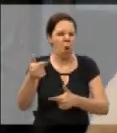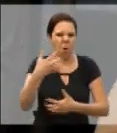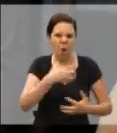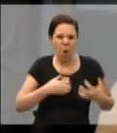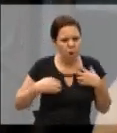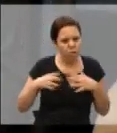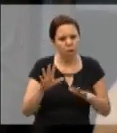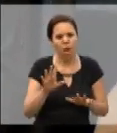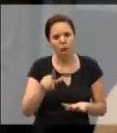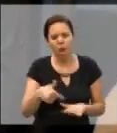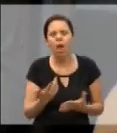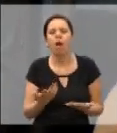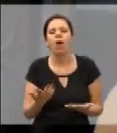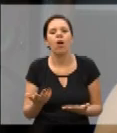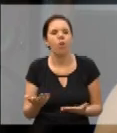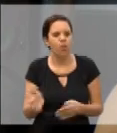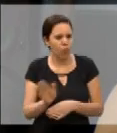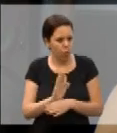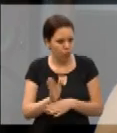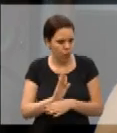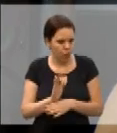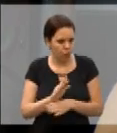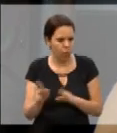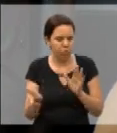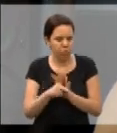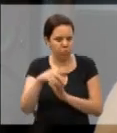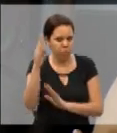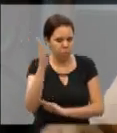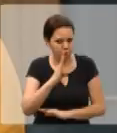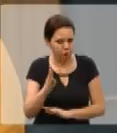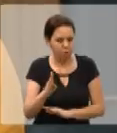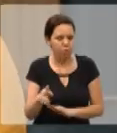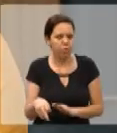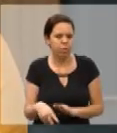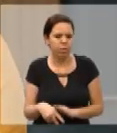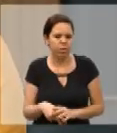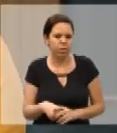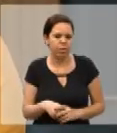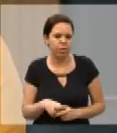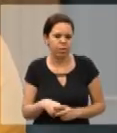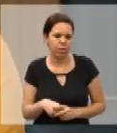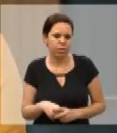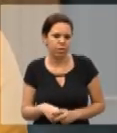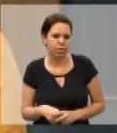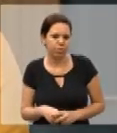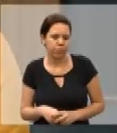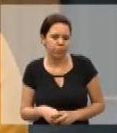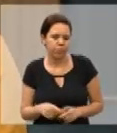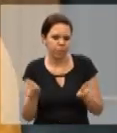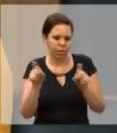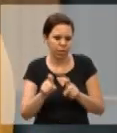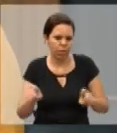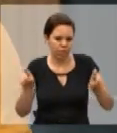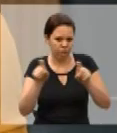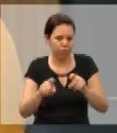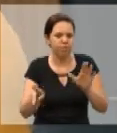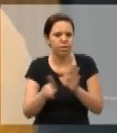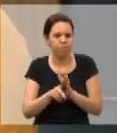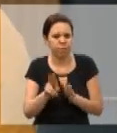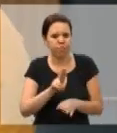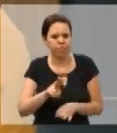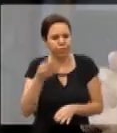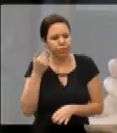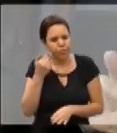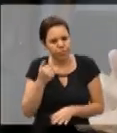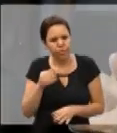filme de ficção científica brasileiro. Não, inclusive, até a parte de computação gráfica, ele também vai fazer.